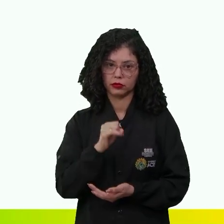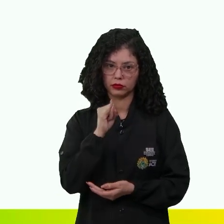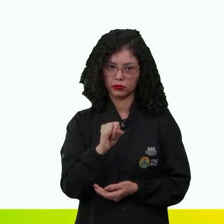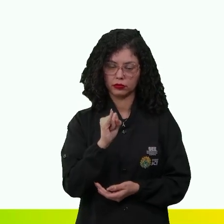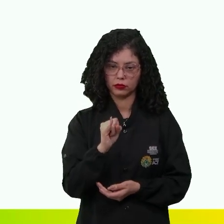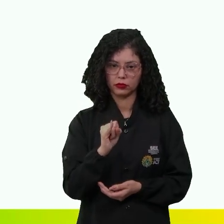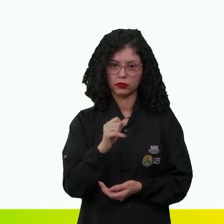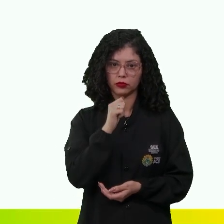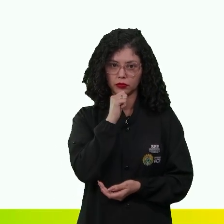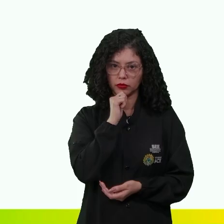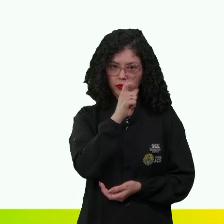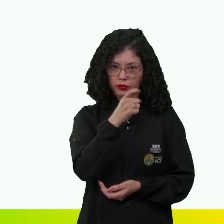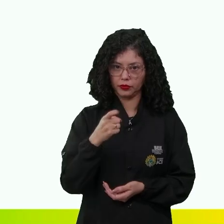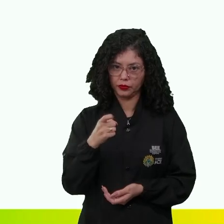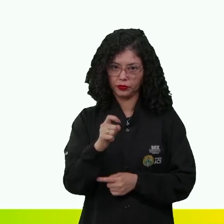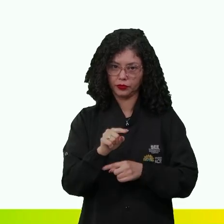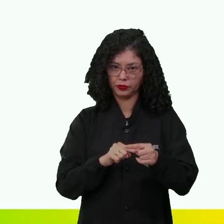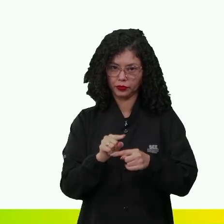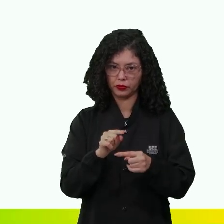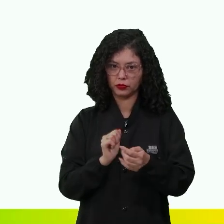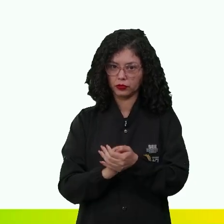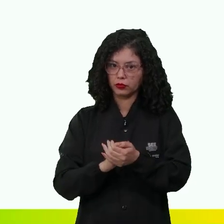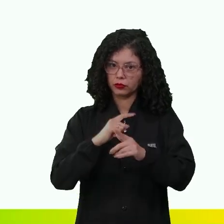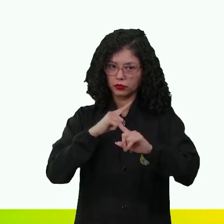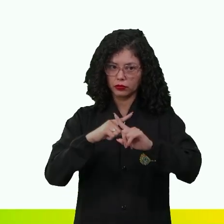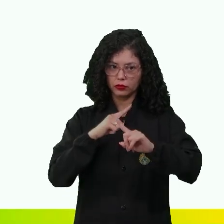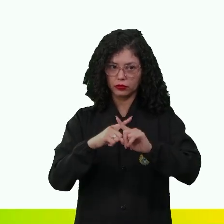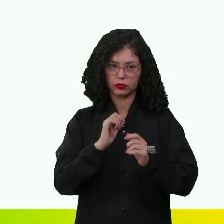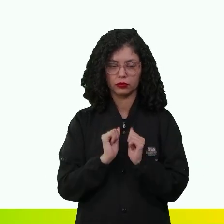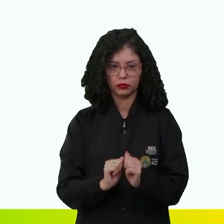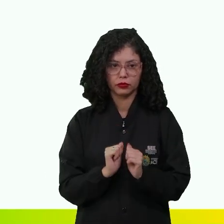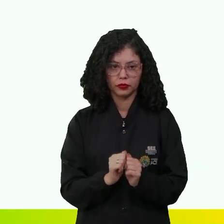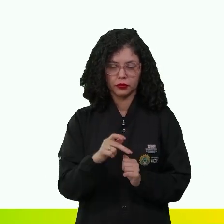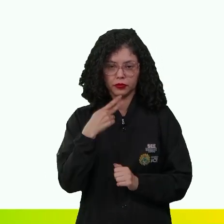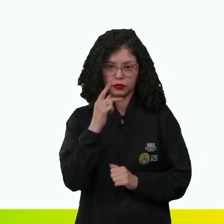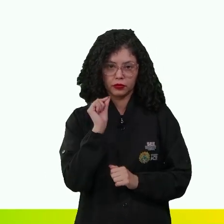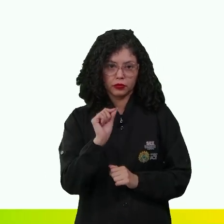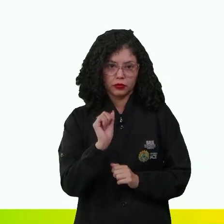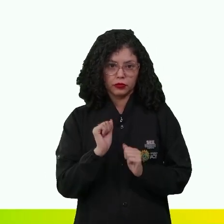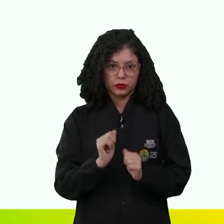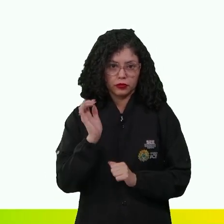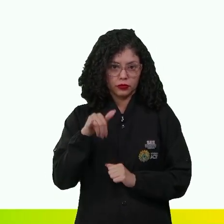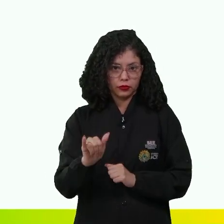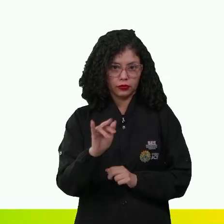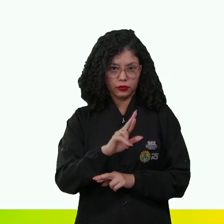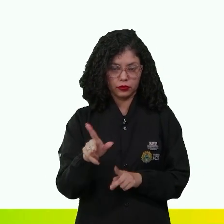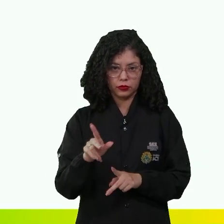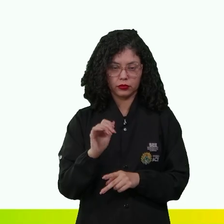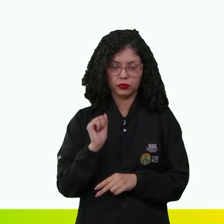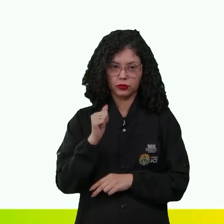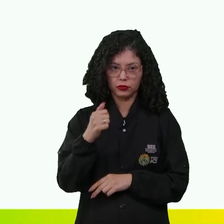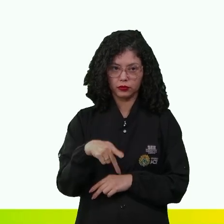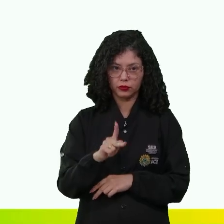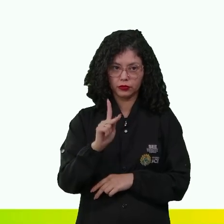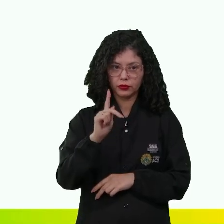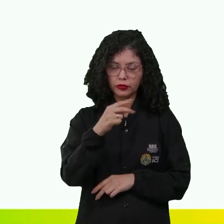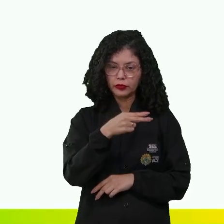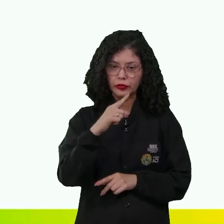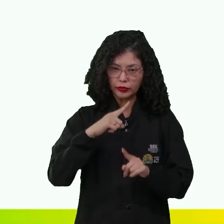pegar esse X aqui, que está dividindo e passar multiplicando, eu posso dizer que Y é igual a K vezes